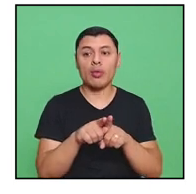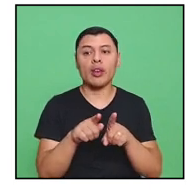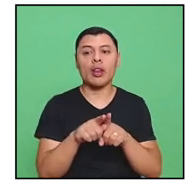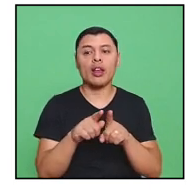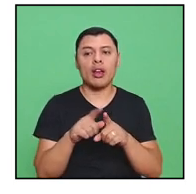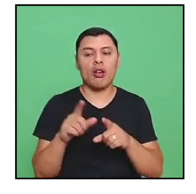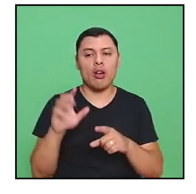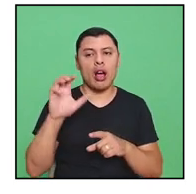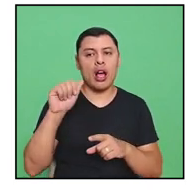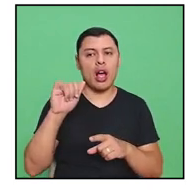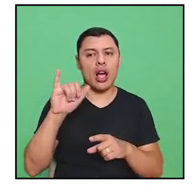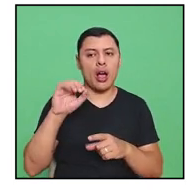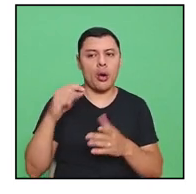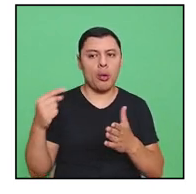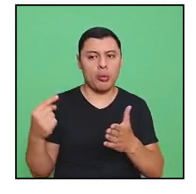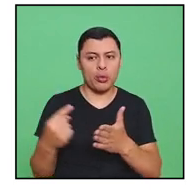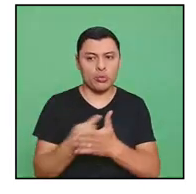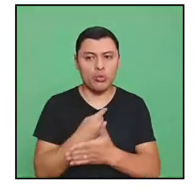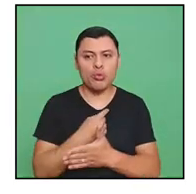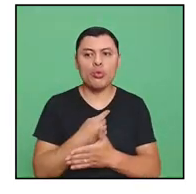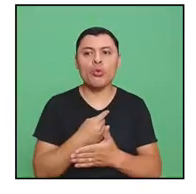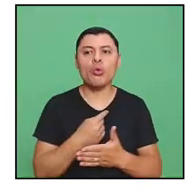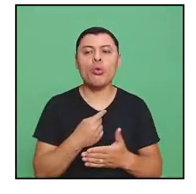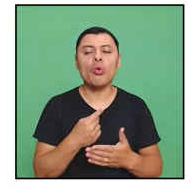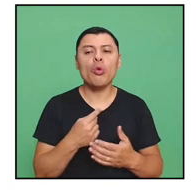meio sobre talvez pensar